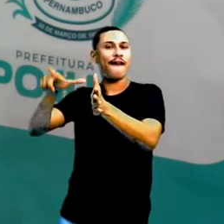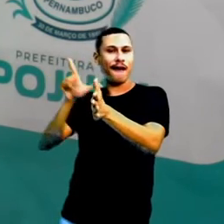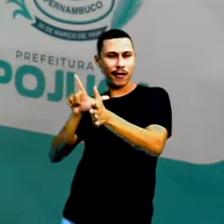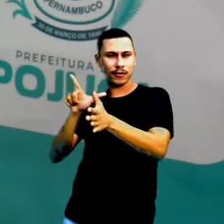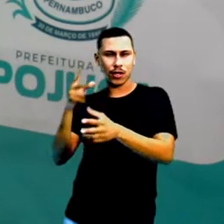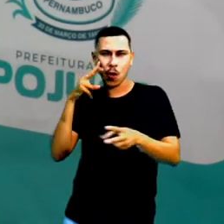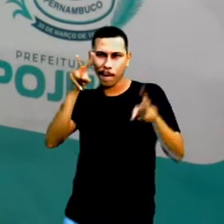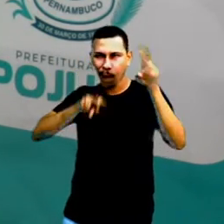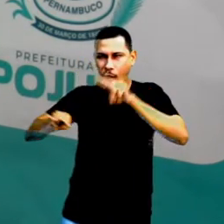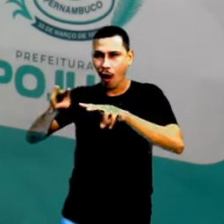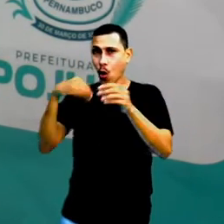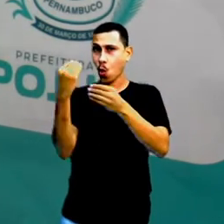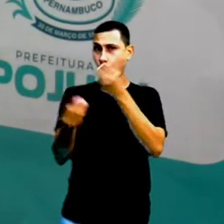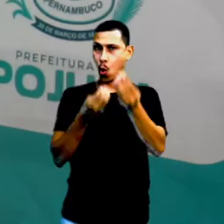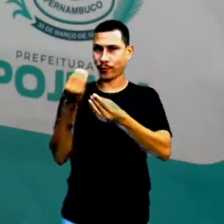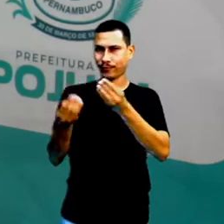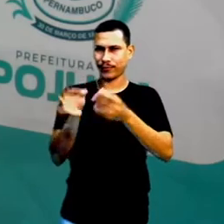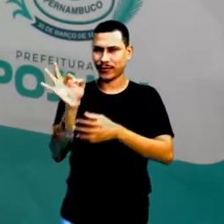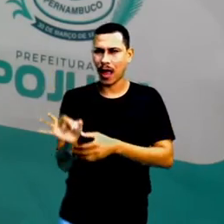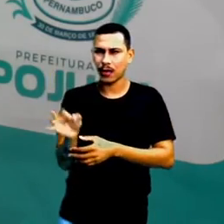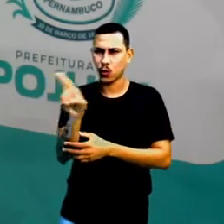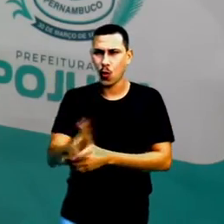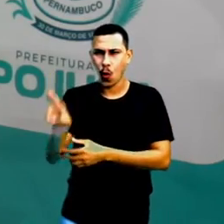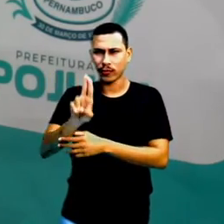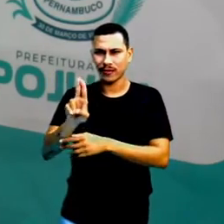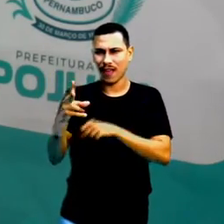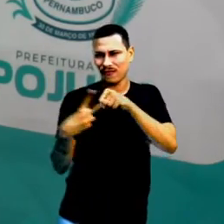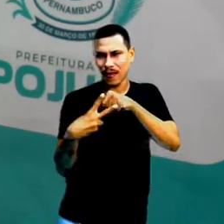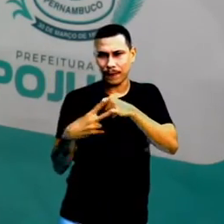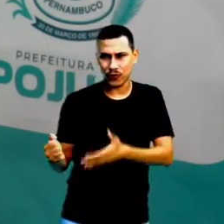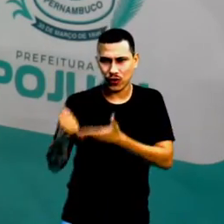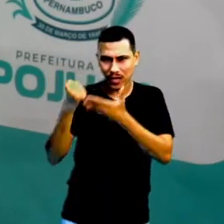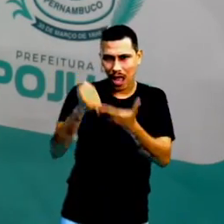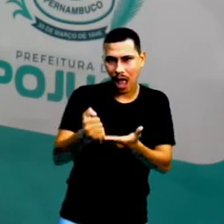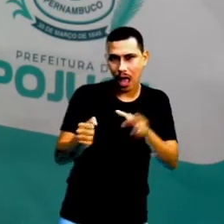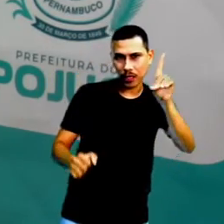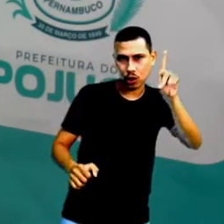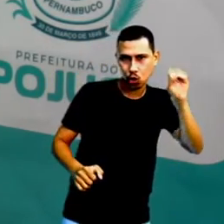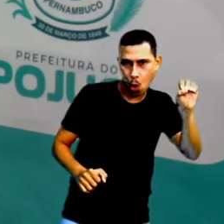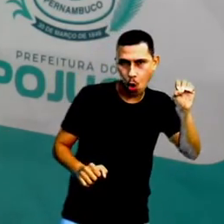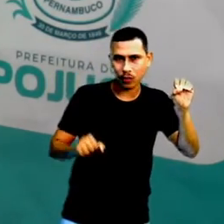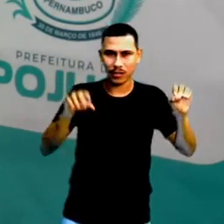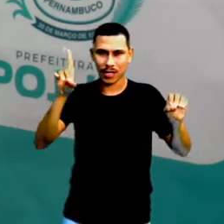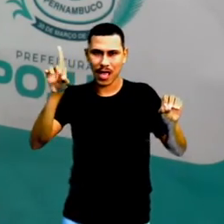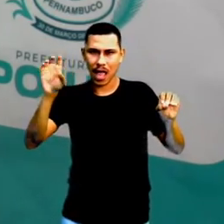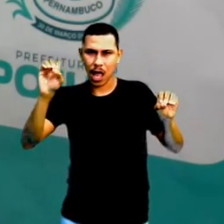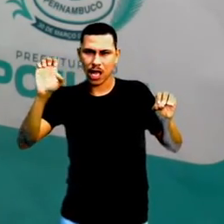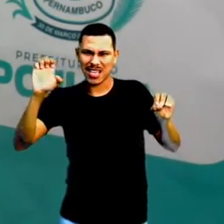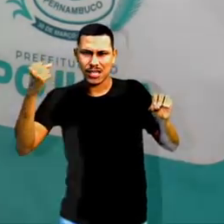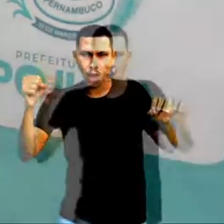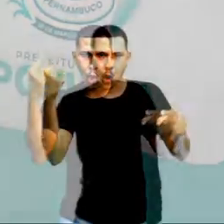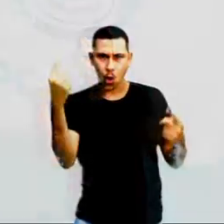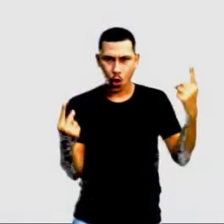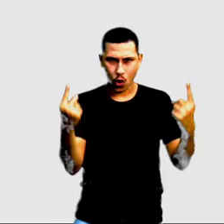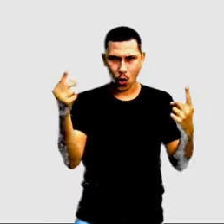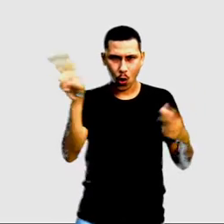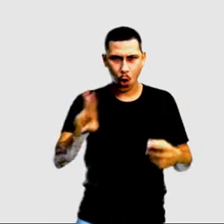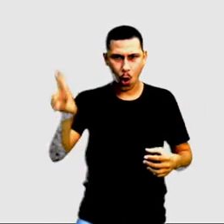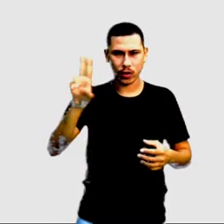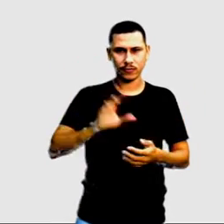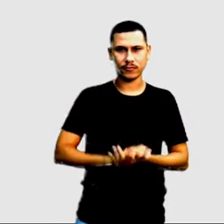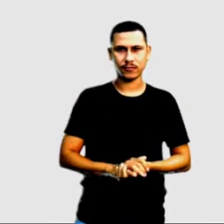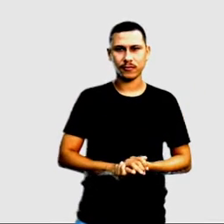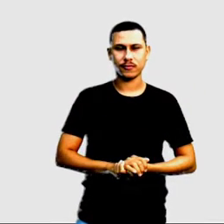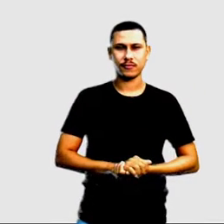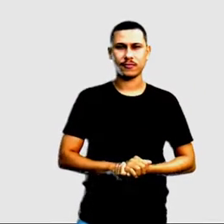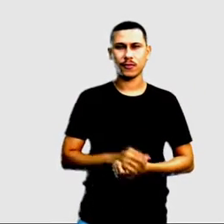Vamos ver como é que ficaria aí o auxiliar do e does. Tranquilo. Bora lá. Do I